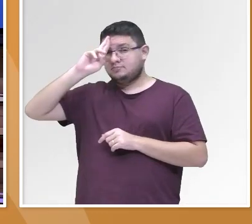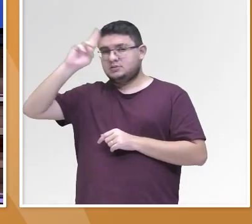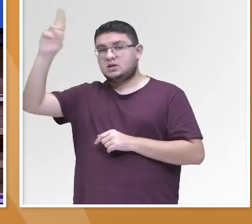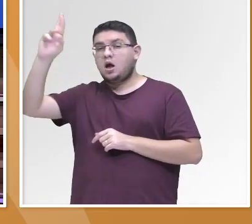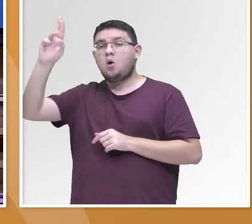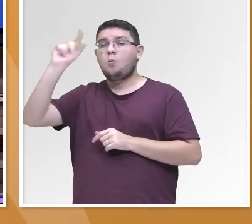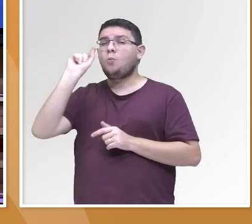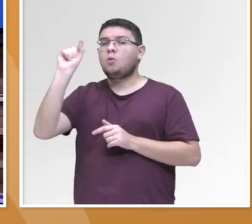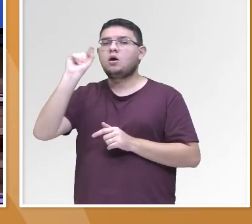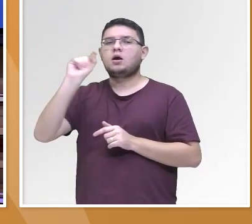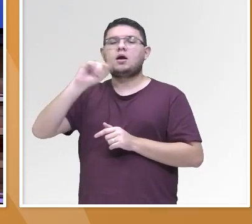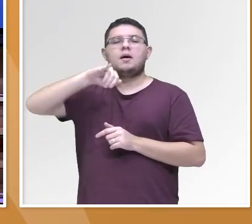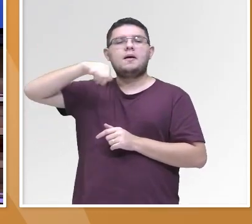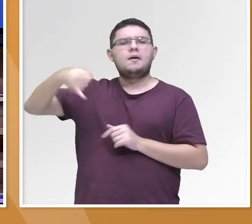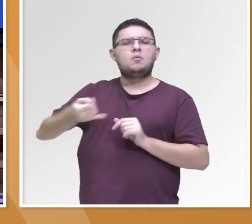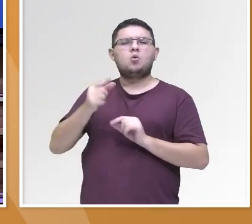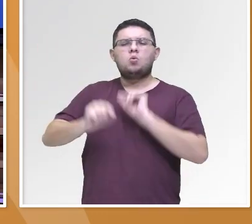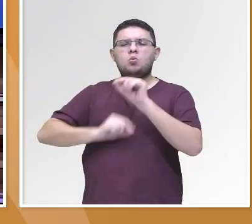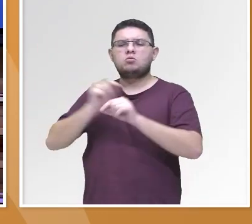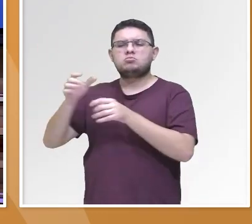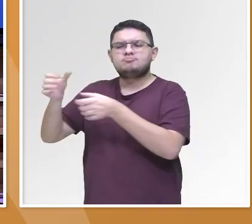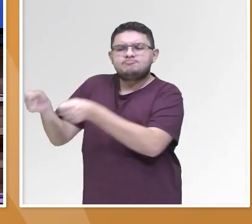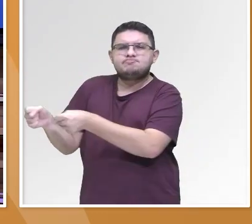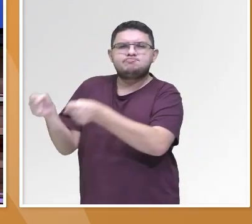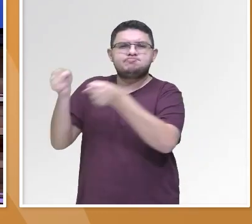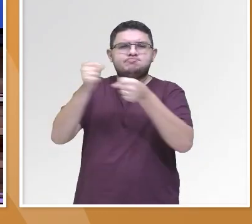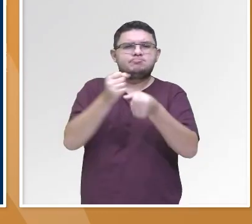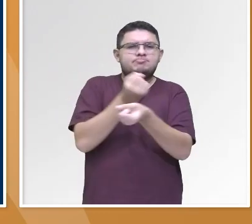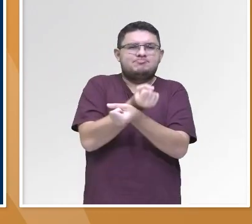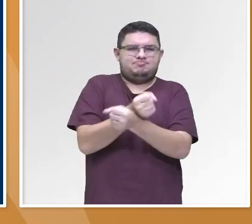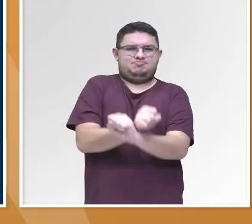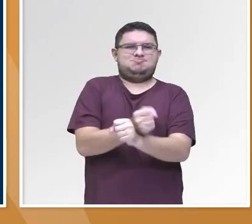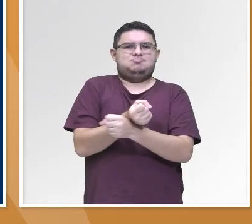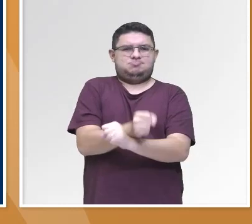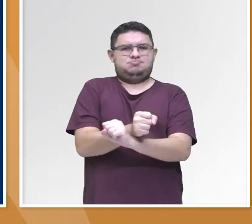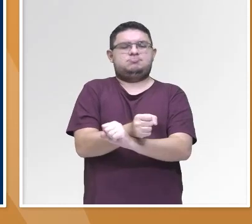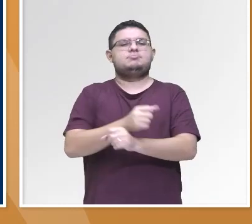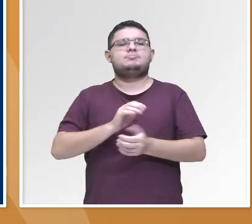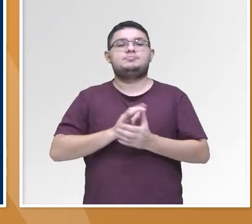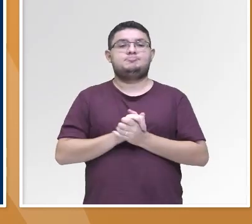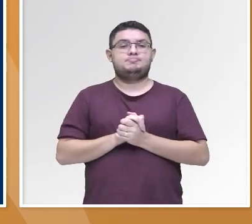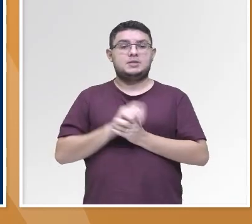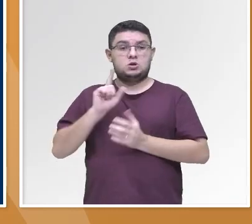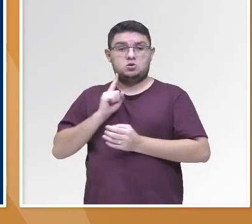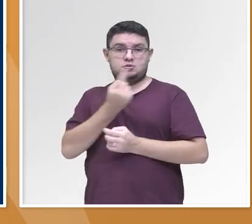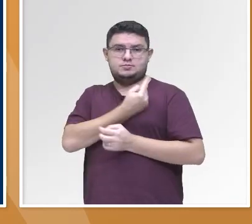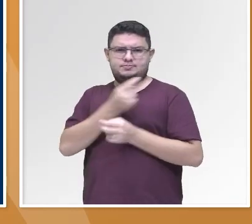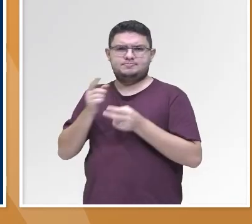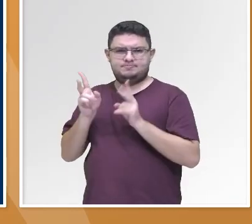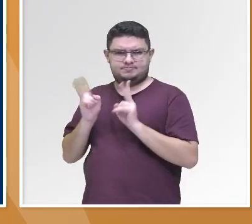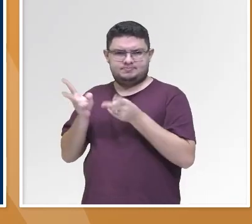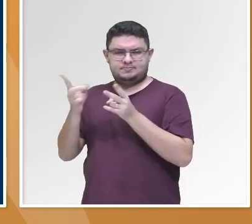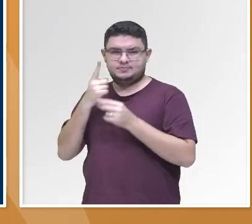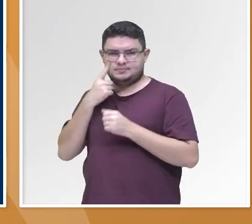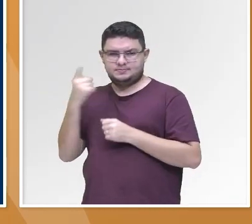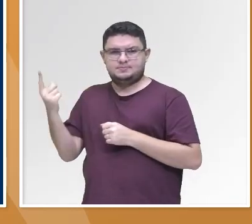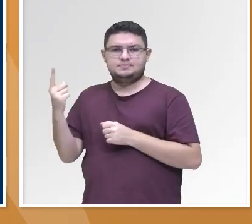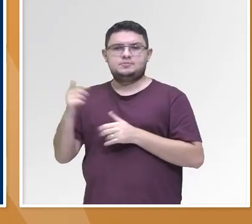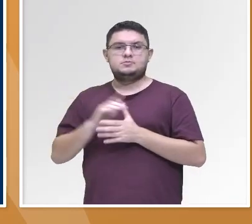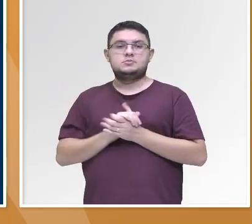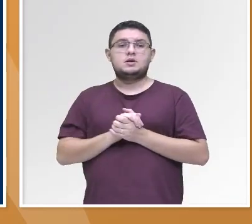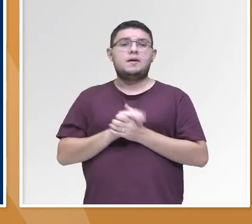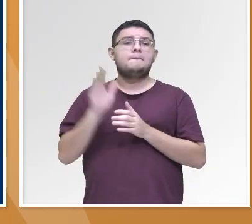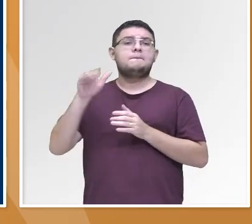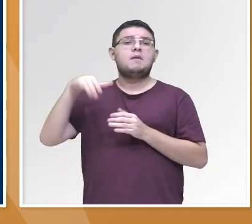traficantes de pessoas naquele momento. Tá? Então, vamos lá, continuando nosso texto. As nações africanas que mais foram trazidas